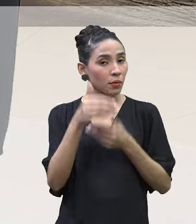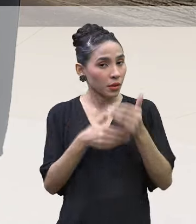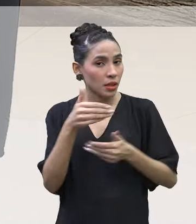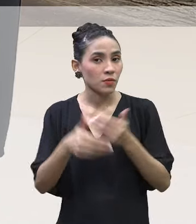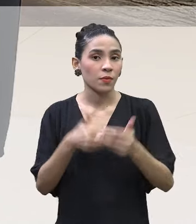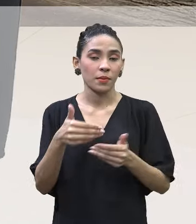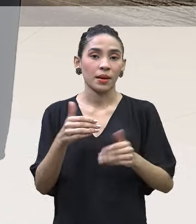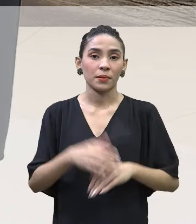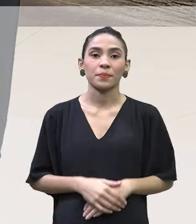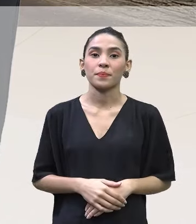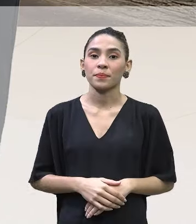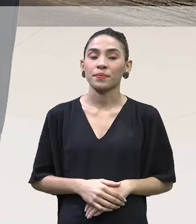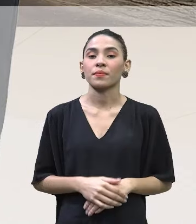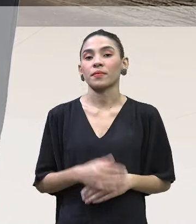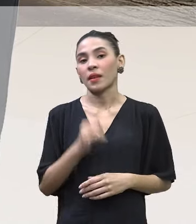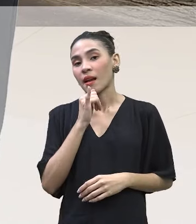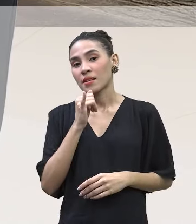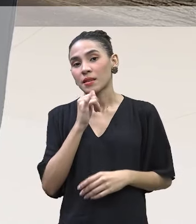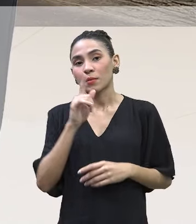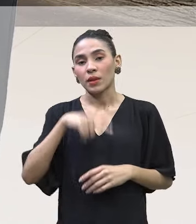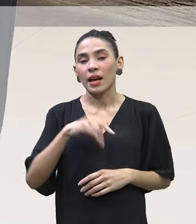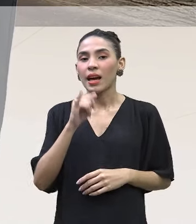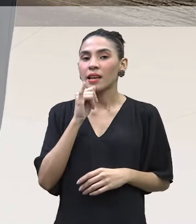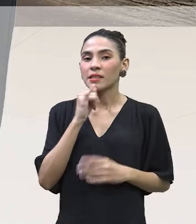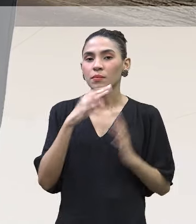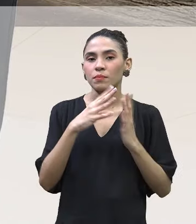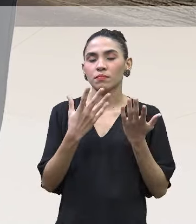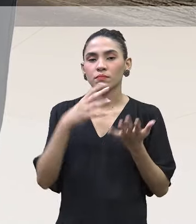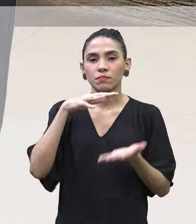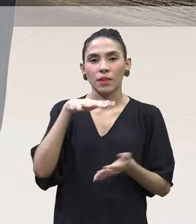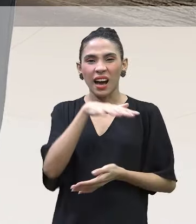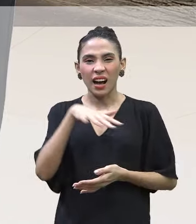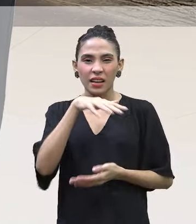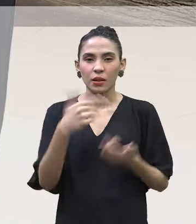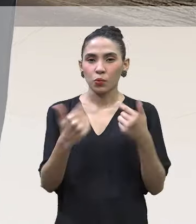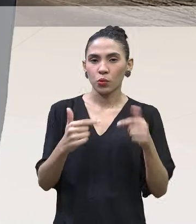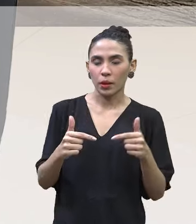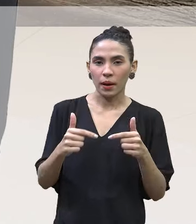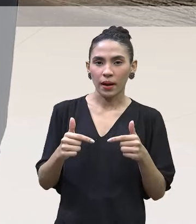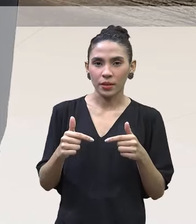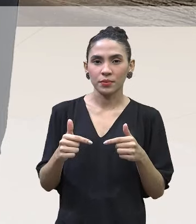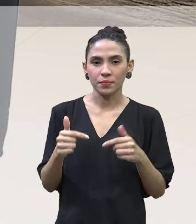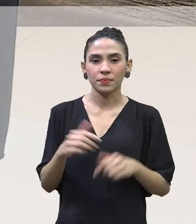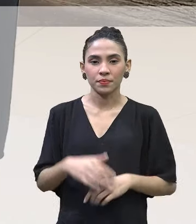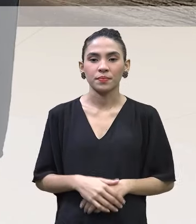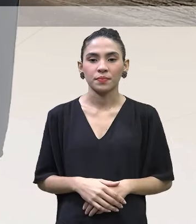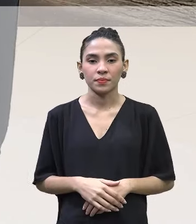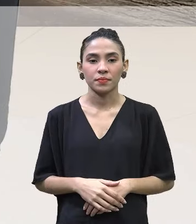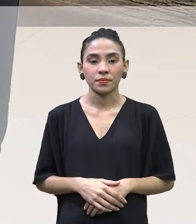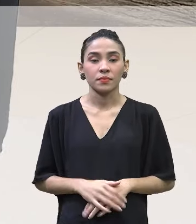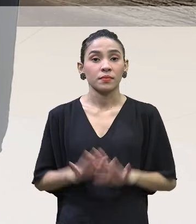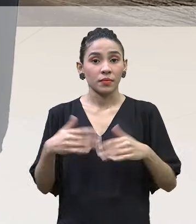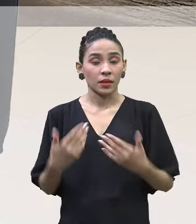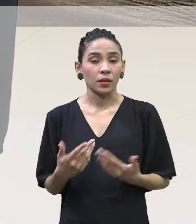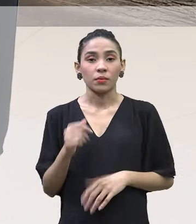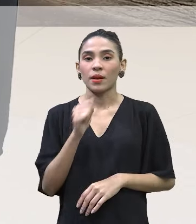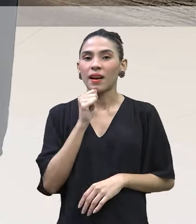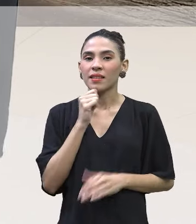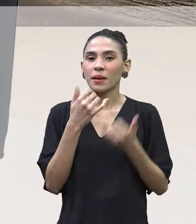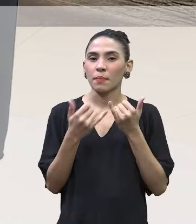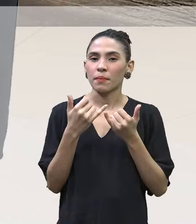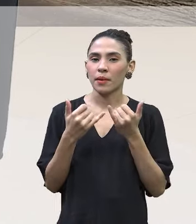não é É vamos dizer que é o reflexo ali do mundo do trabalho é verdade Olha só né pessoal ainda que pareça